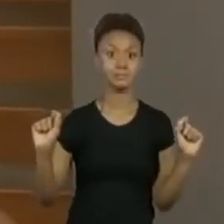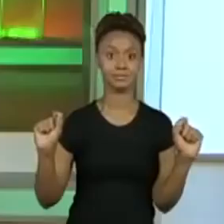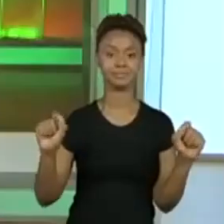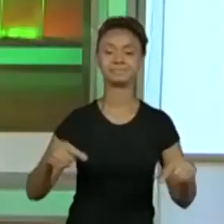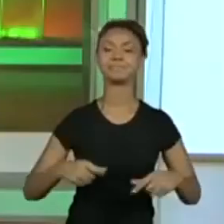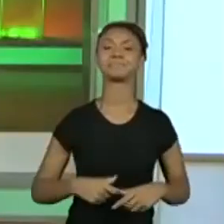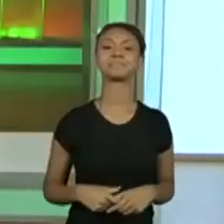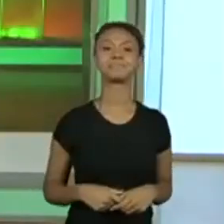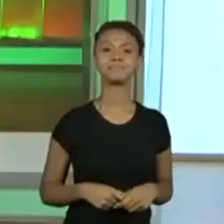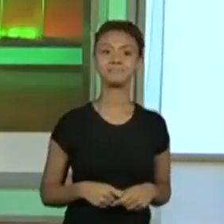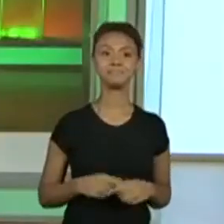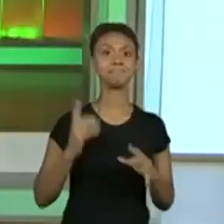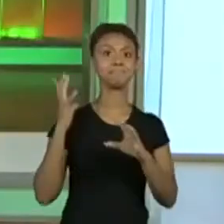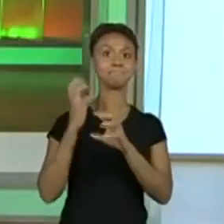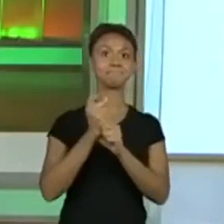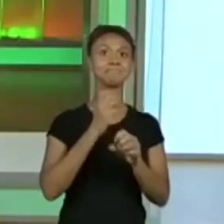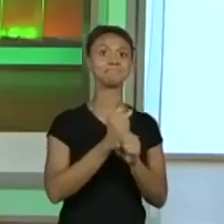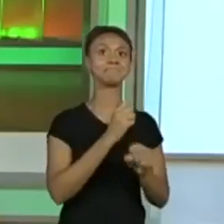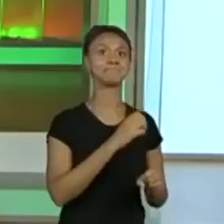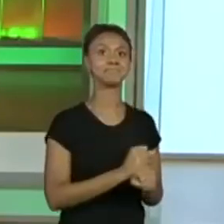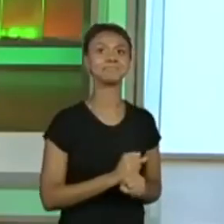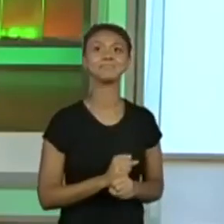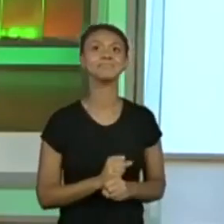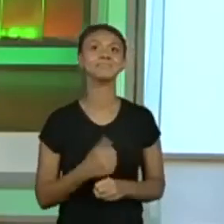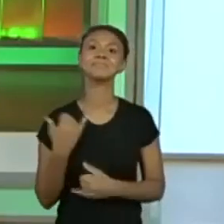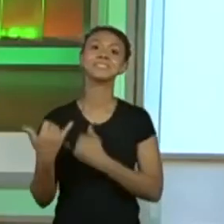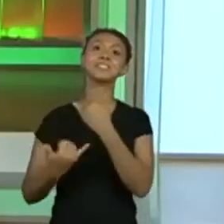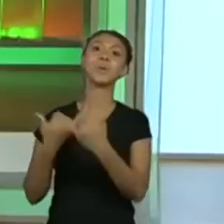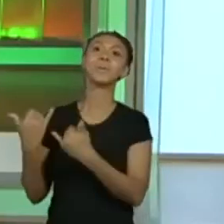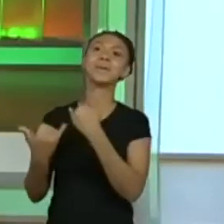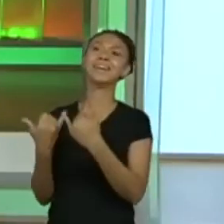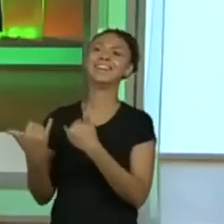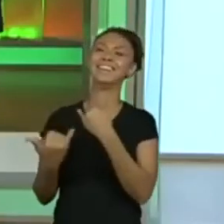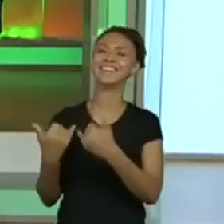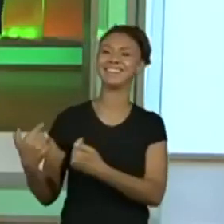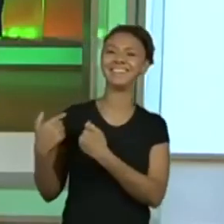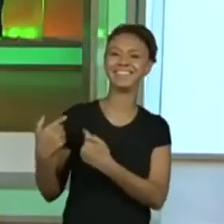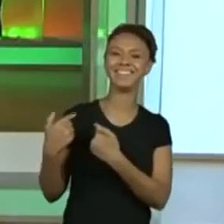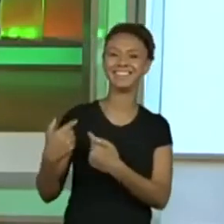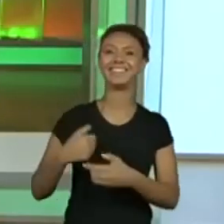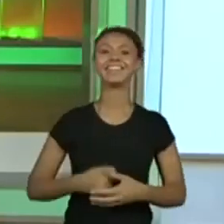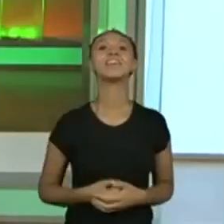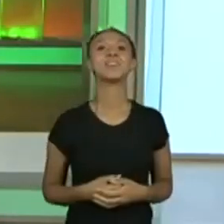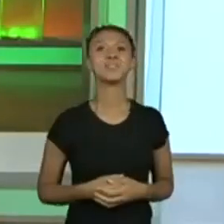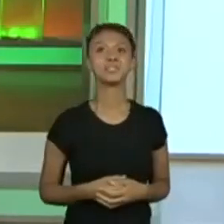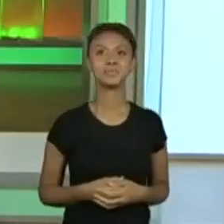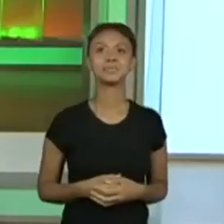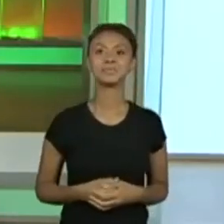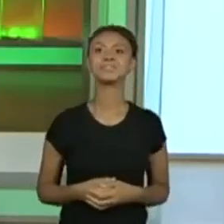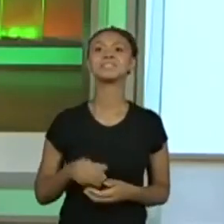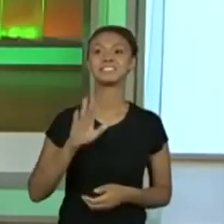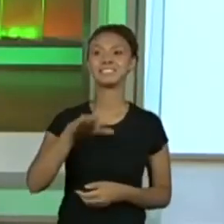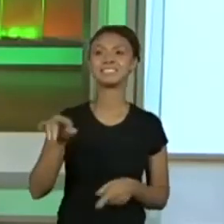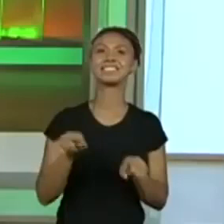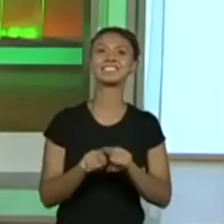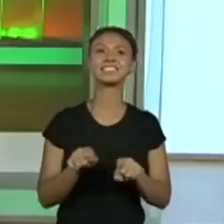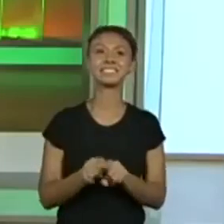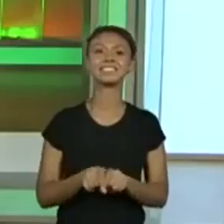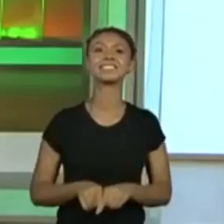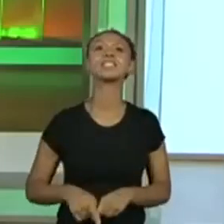Então vamos fazer a contagem. Os professores estão brincando com a gente. Então vamos lá. Agora vou pôr vermelho. E as crianças também.